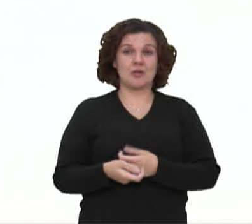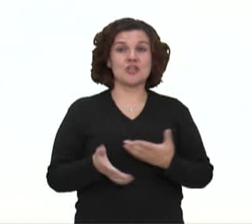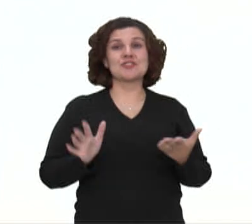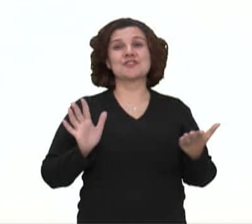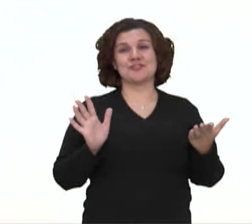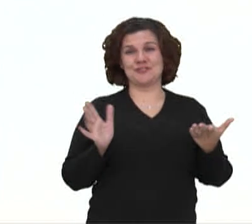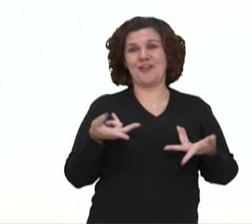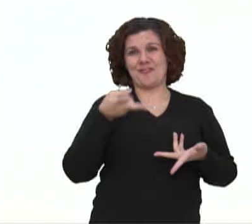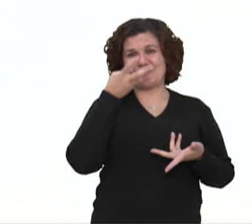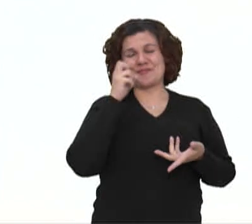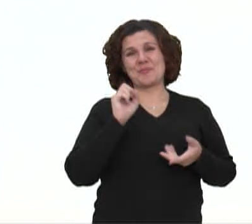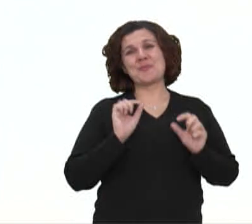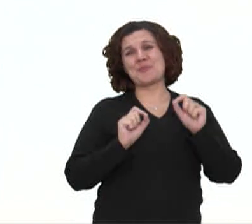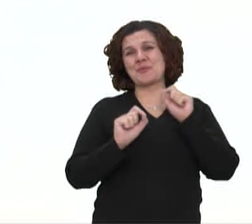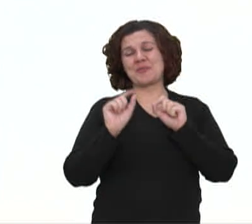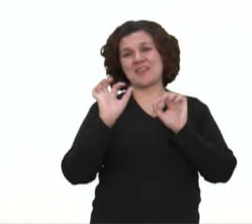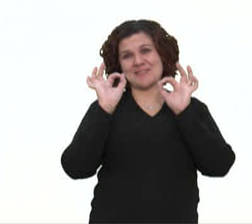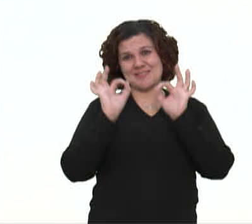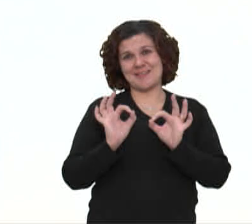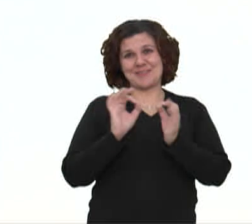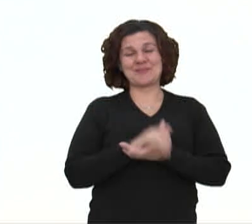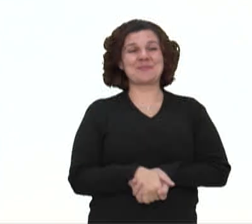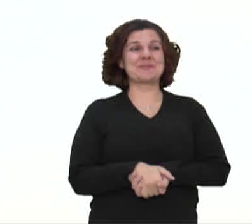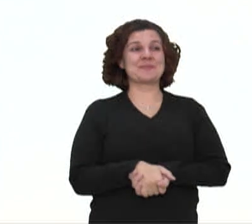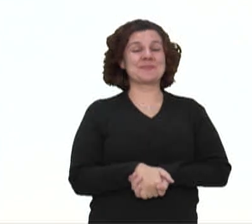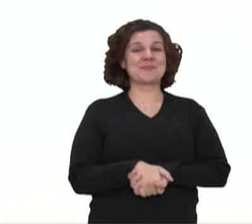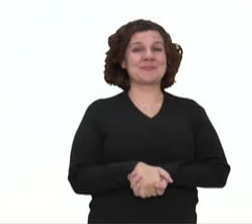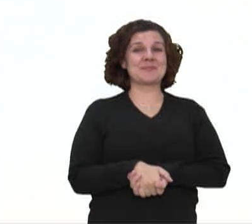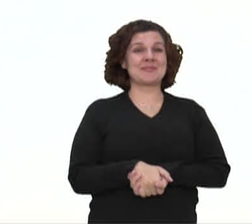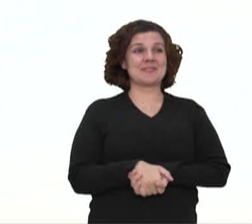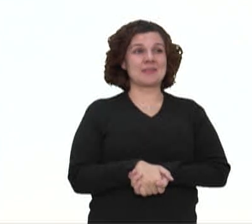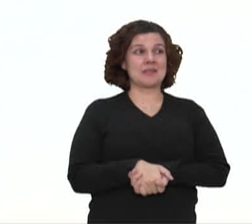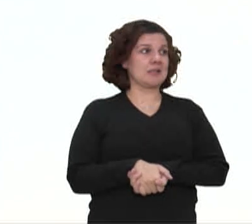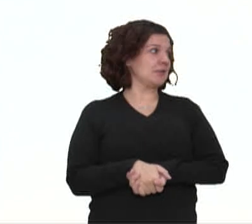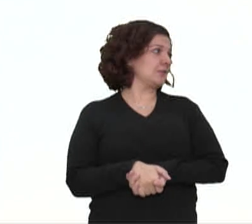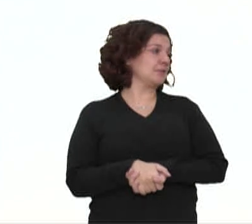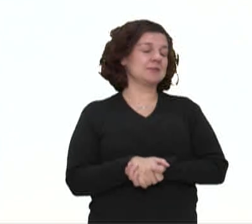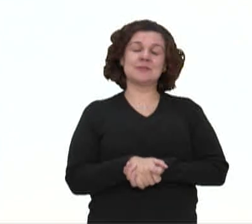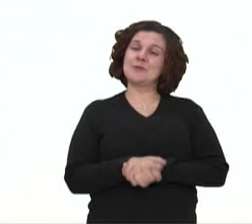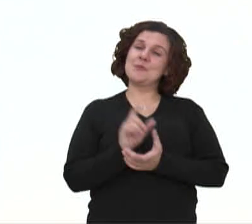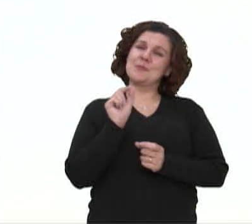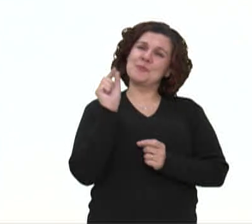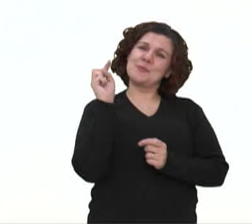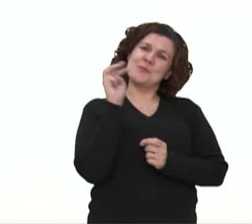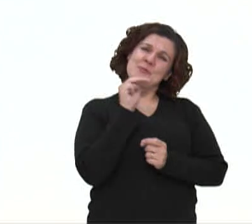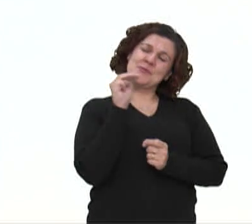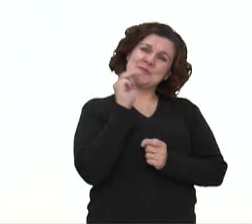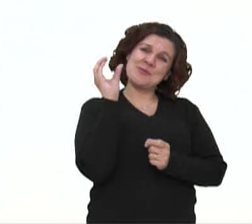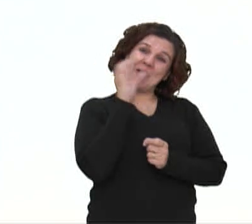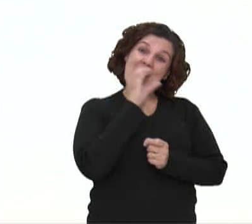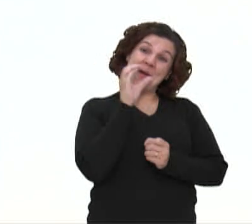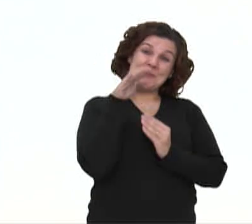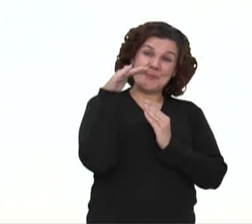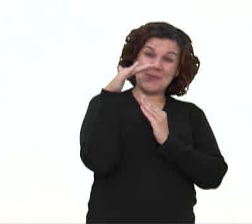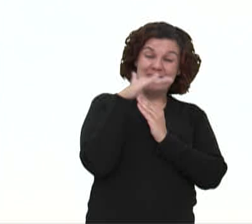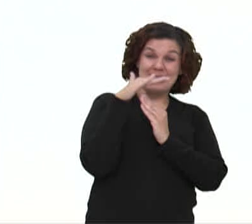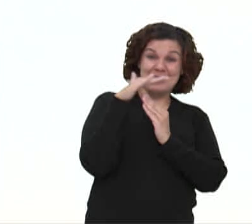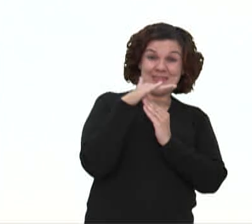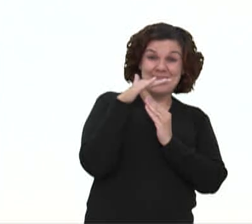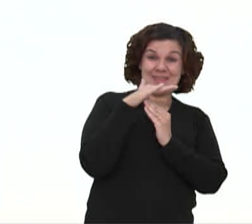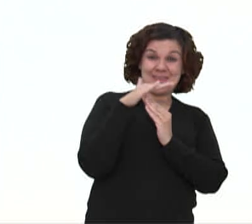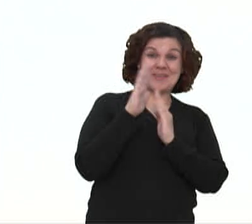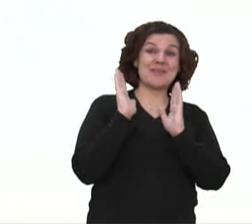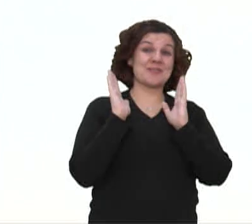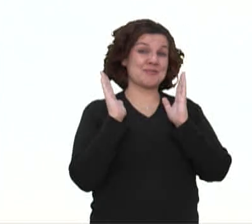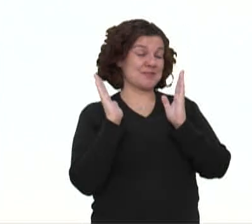entonação da voz, você deve acertar, né? Um minutinho lá para você, no bom sentido, não enquanto minuto, mas enquanto um tempinho para você